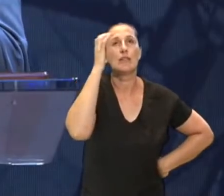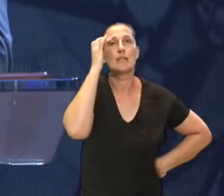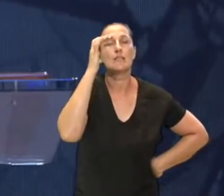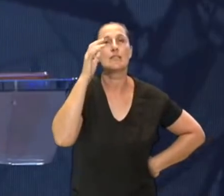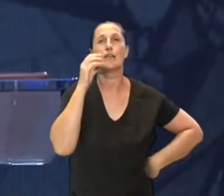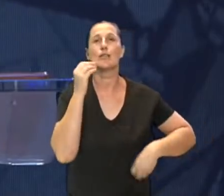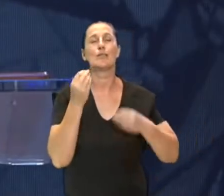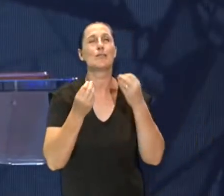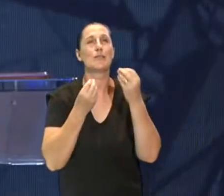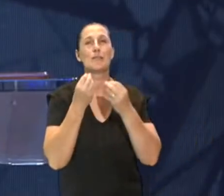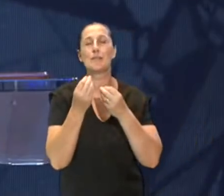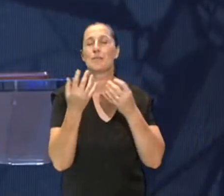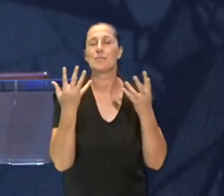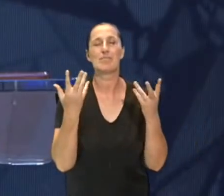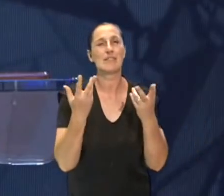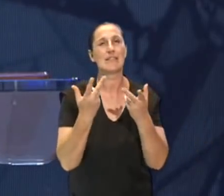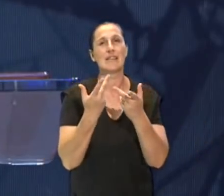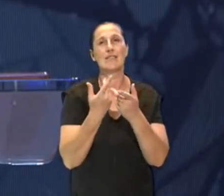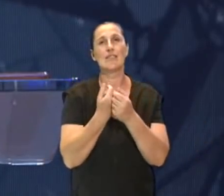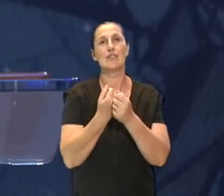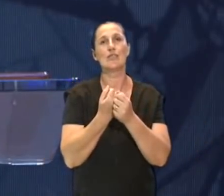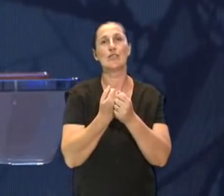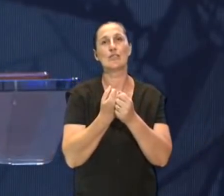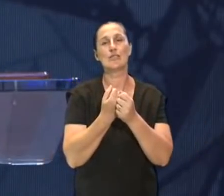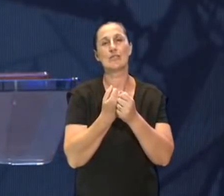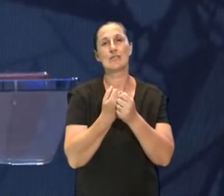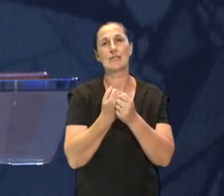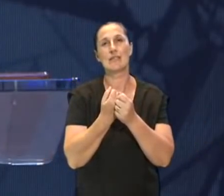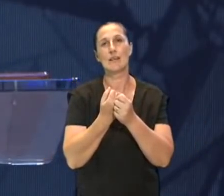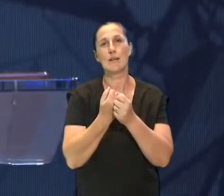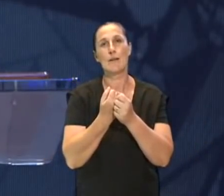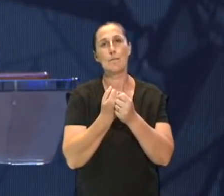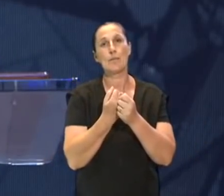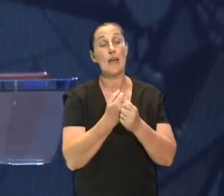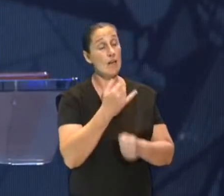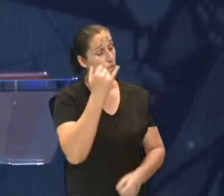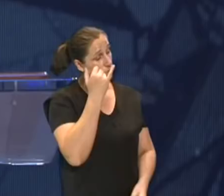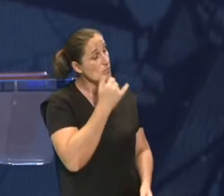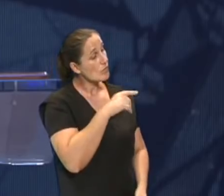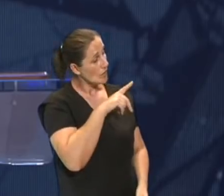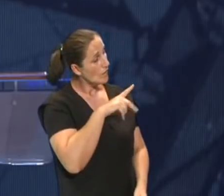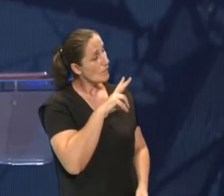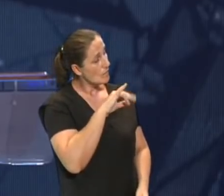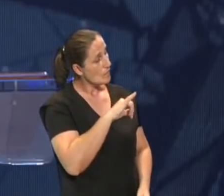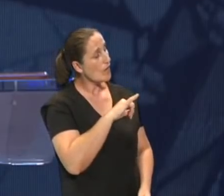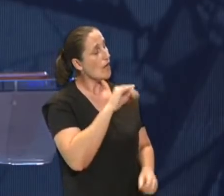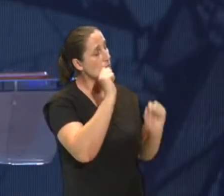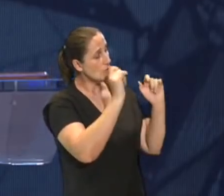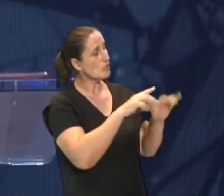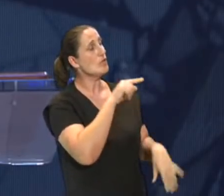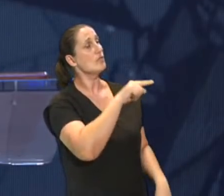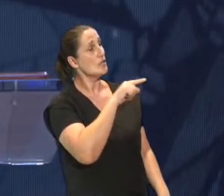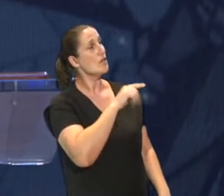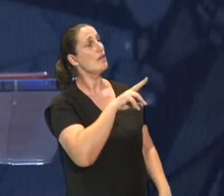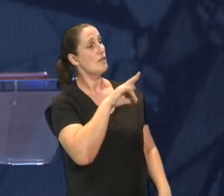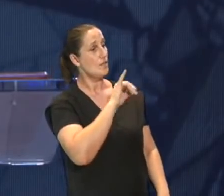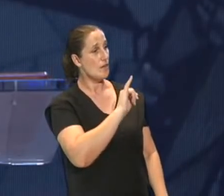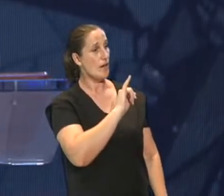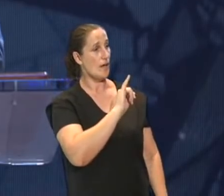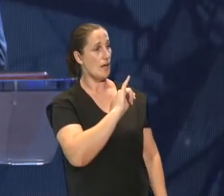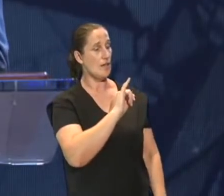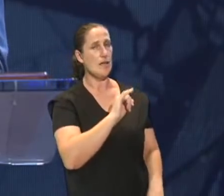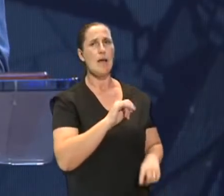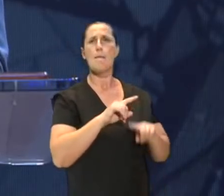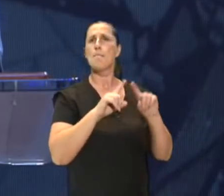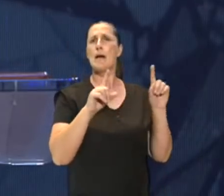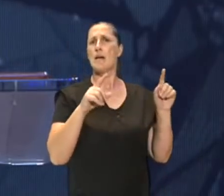pensando, que coisa tremenda. E ele diz: olha, filho, Deus vai te dar um sinal. Ele ouviu a sua oração, Ele vai te abençoar. Ele não